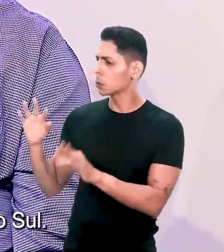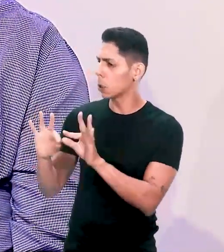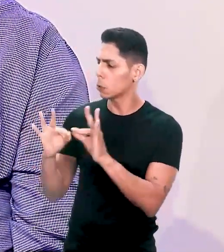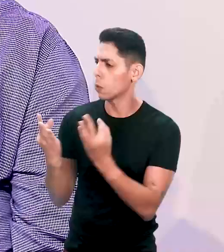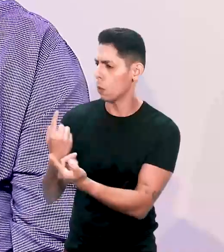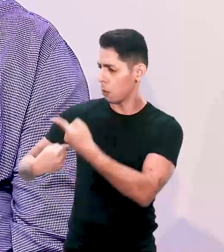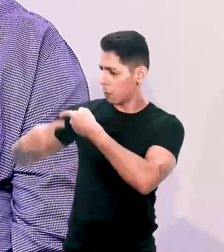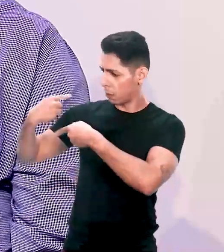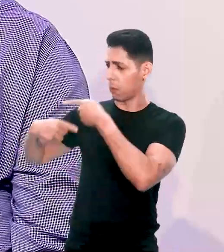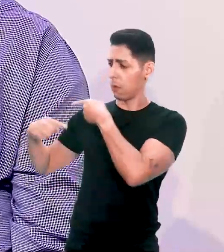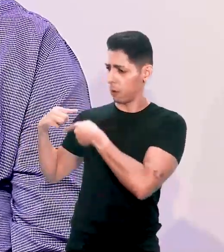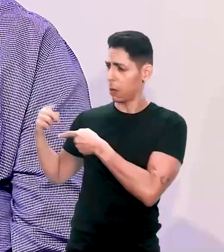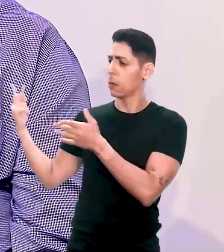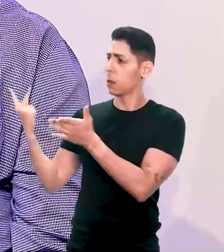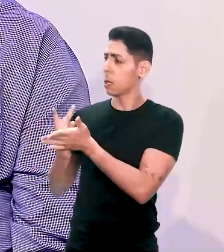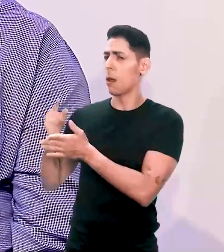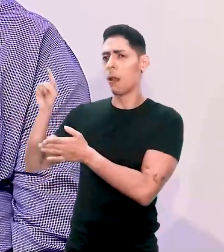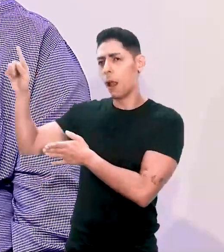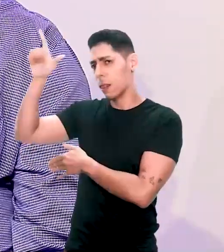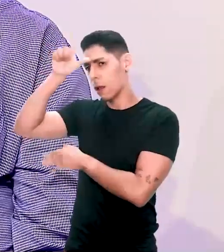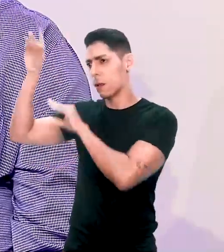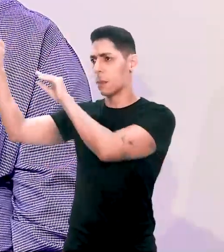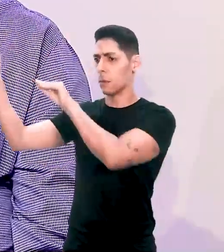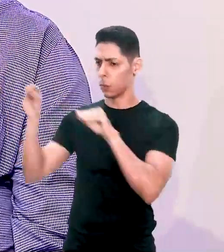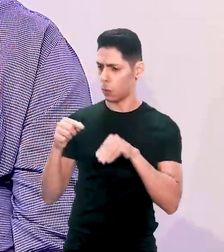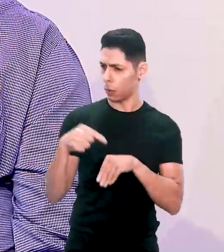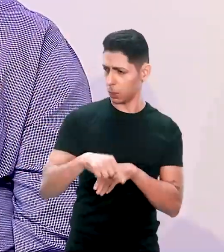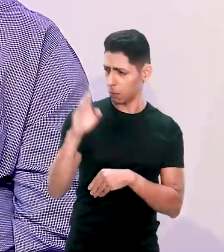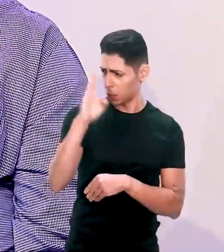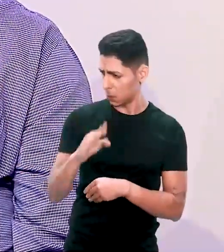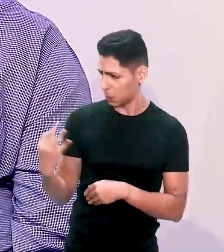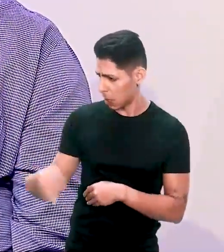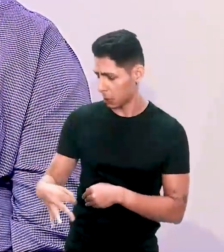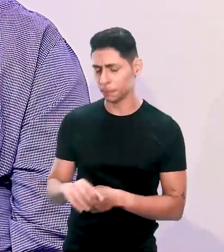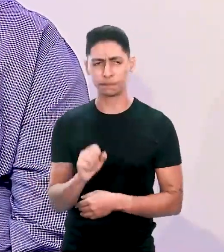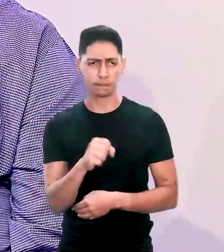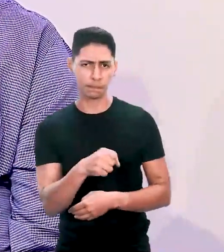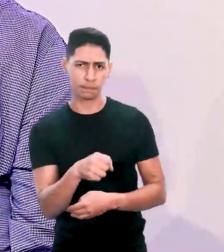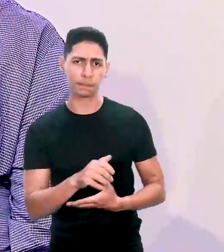antecedentes aí. O primeiro Petri aí, exatamente. Ao Sul. Petri,